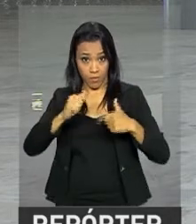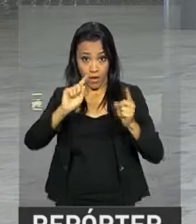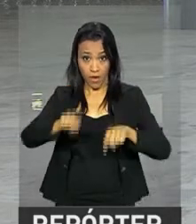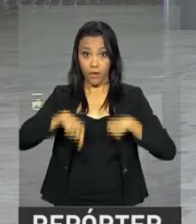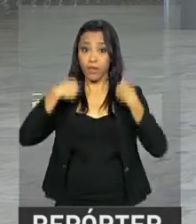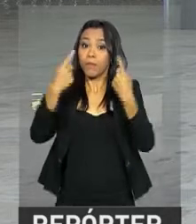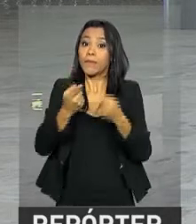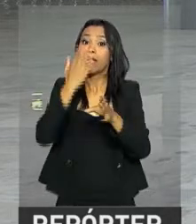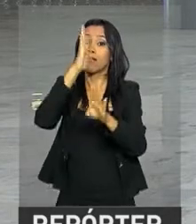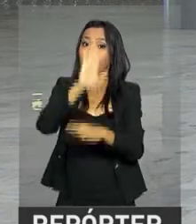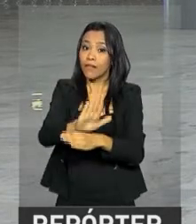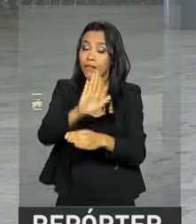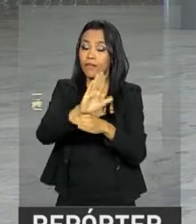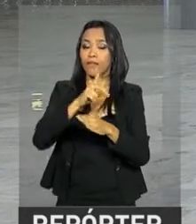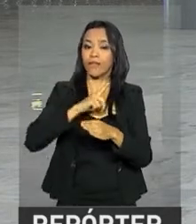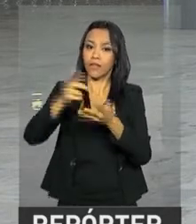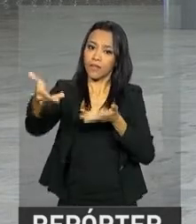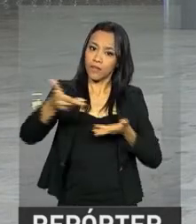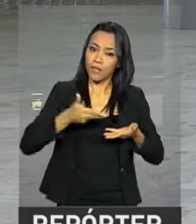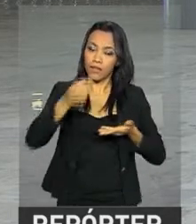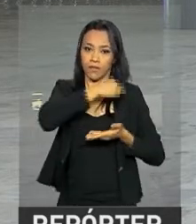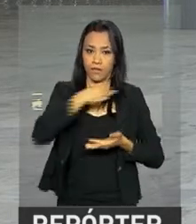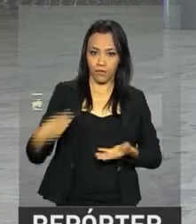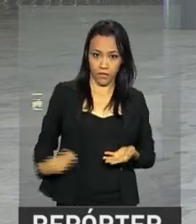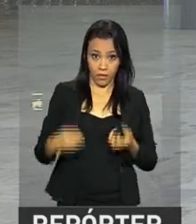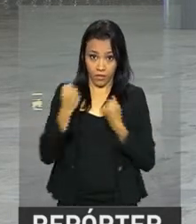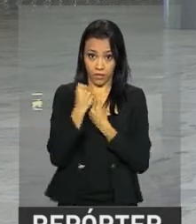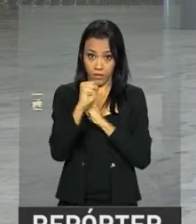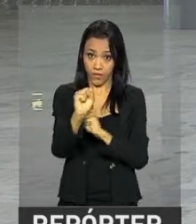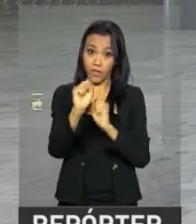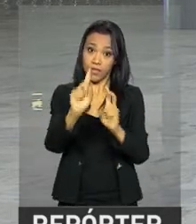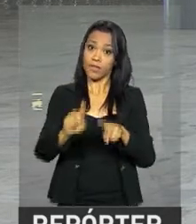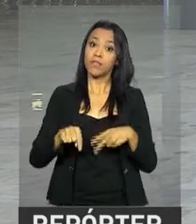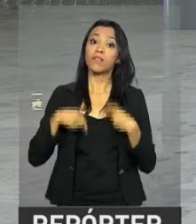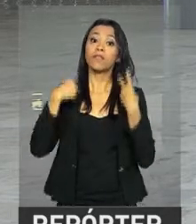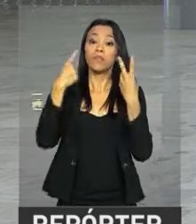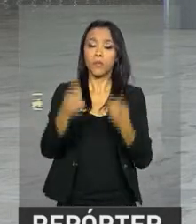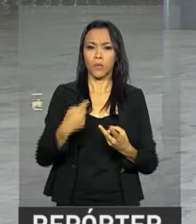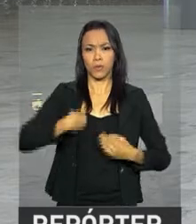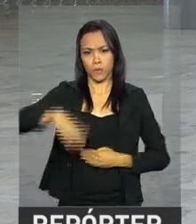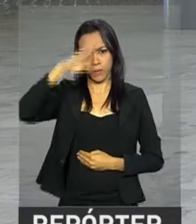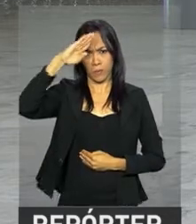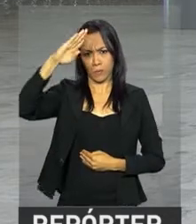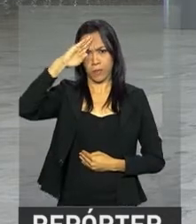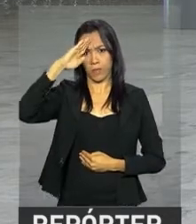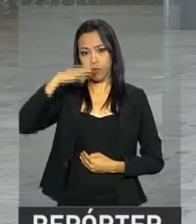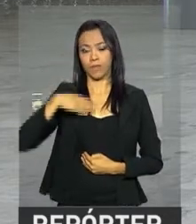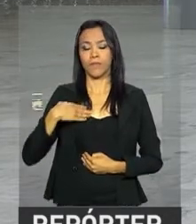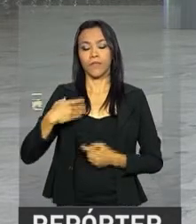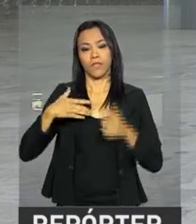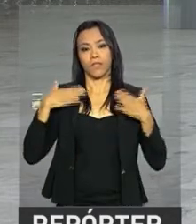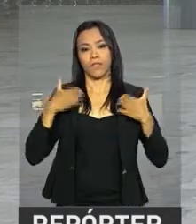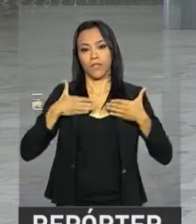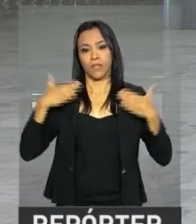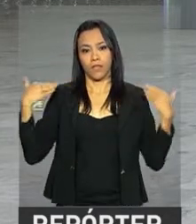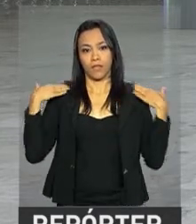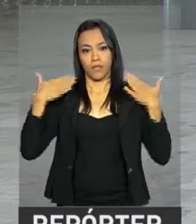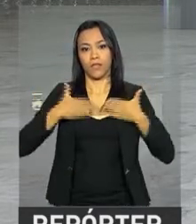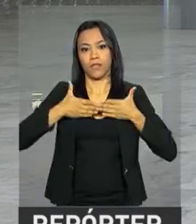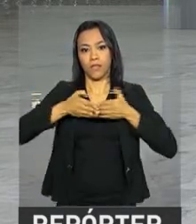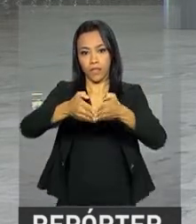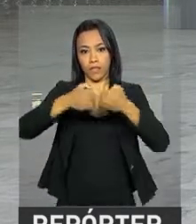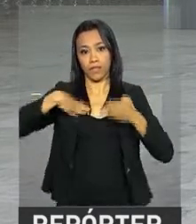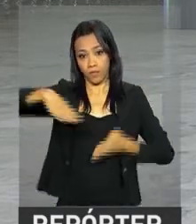parte da tarde michel temer recebe o ministro da defesa hoje uma e os comandantes militares das três forças armadas da marinha da aeronáutica